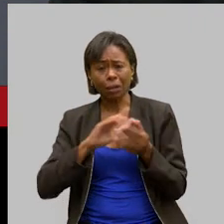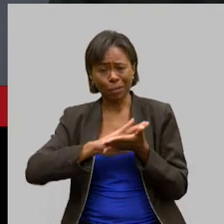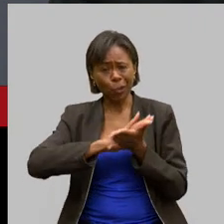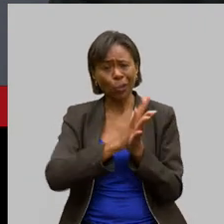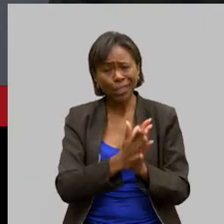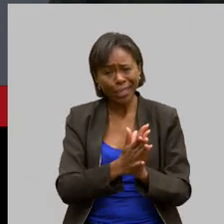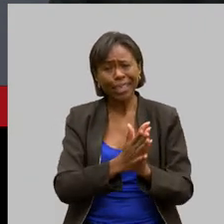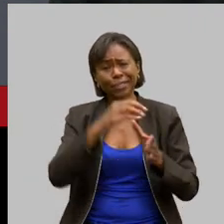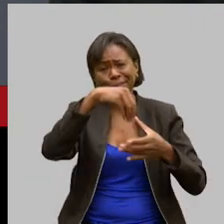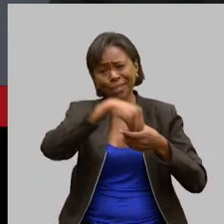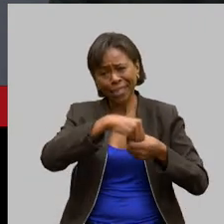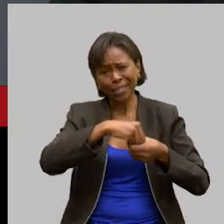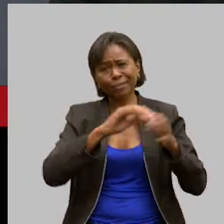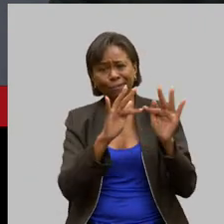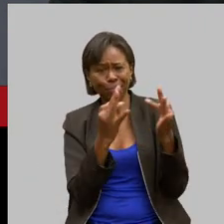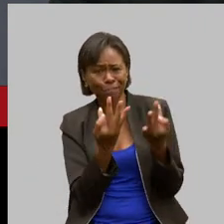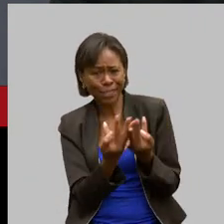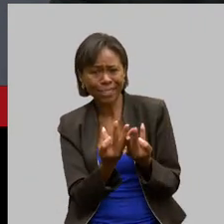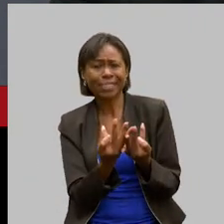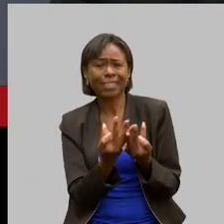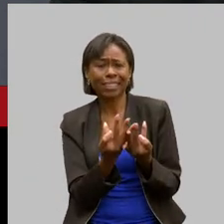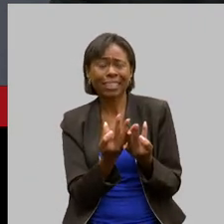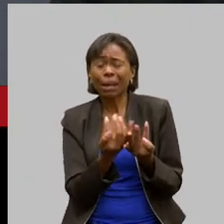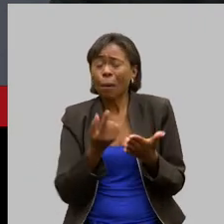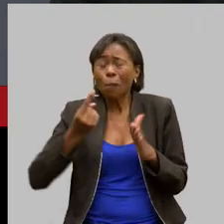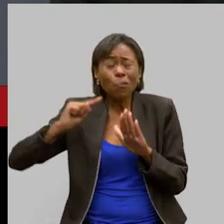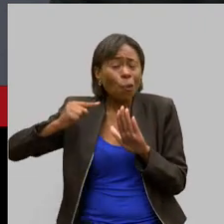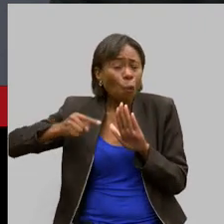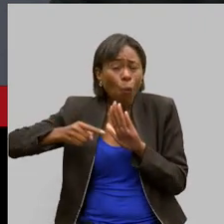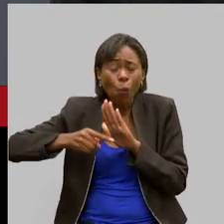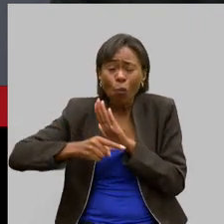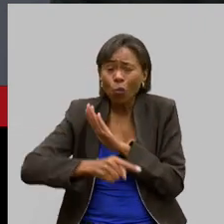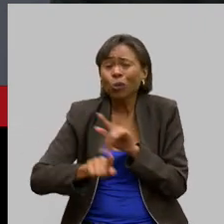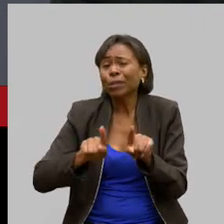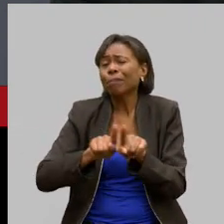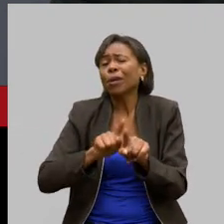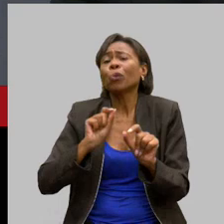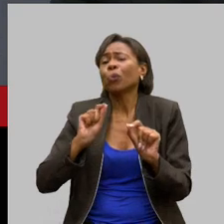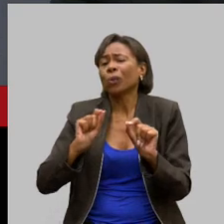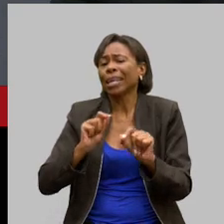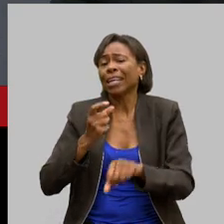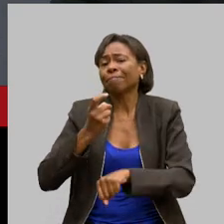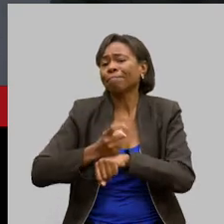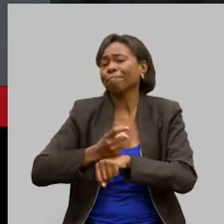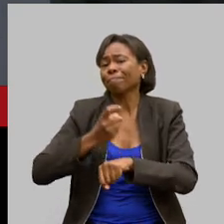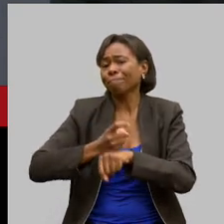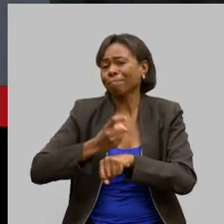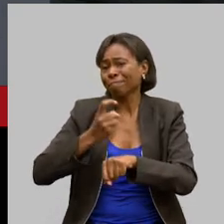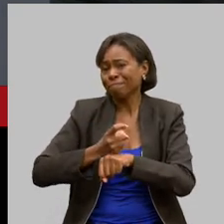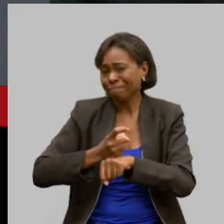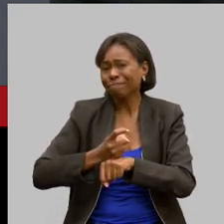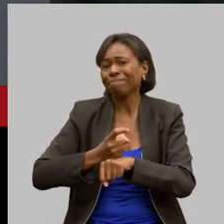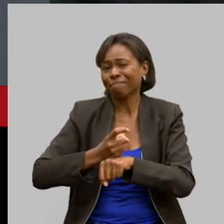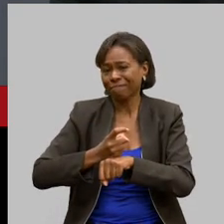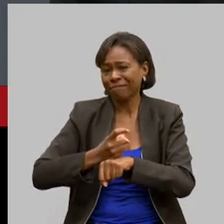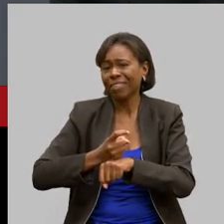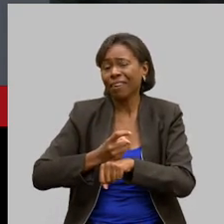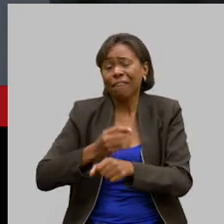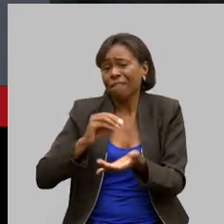ele tem raiz profunda e arraigada na ignorância mãe de todos os preconceitos